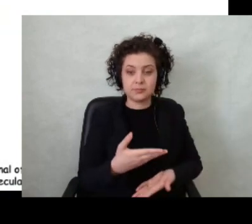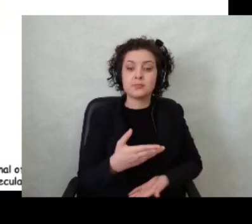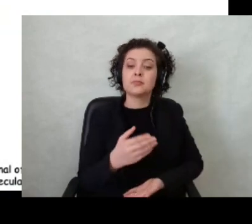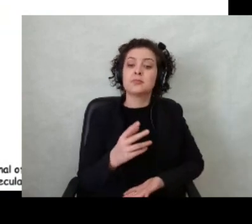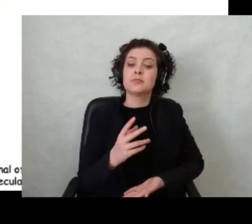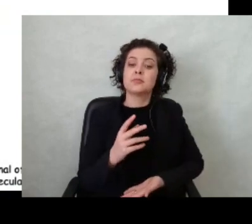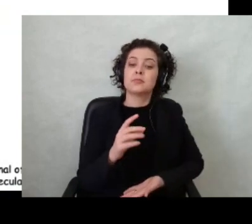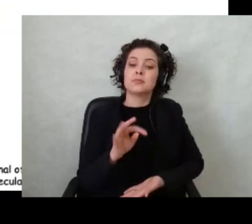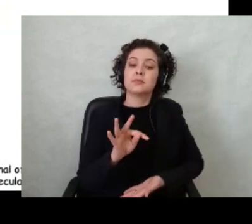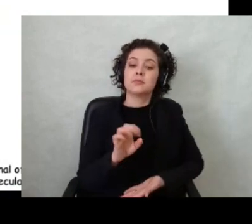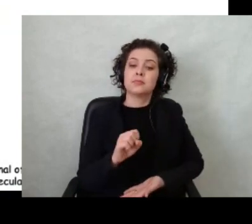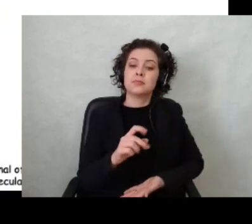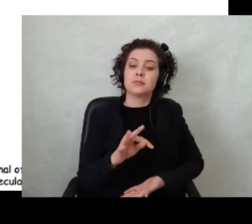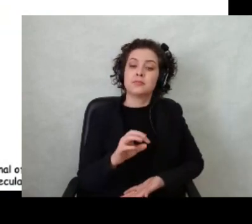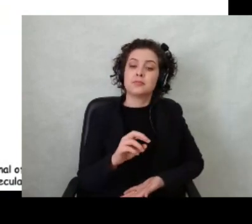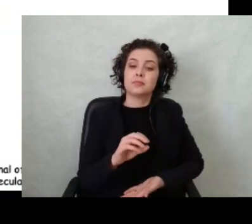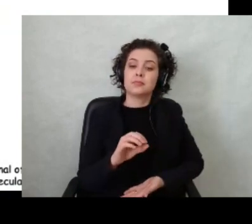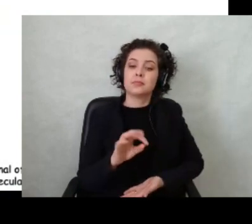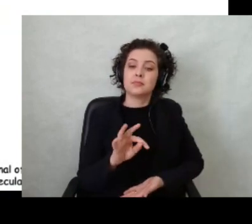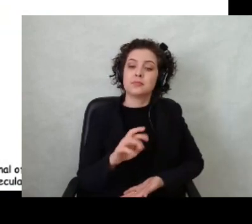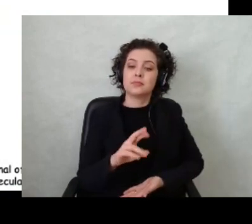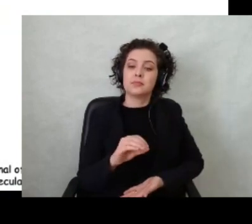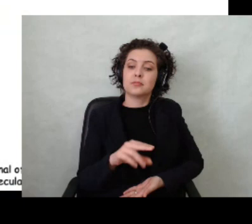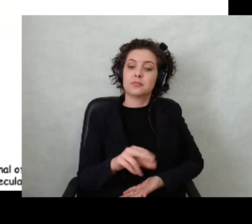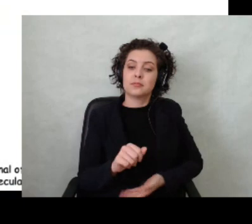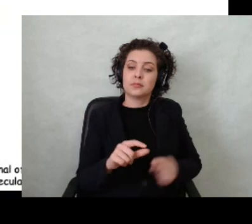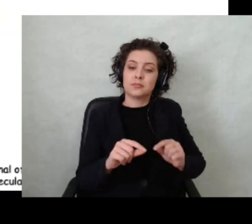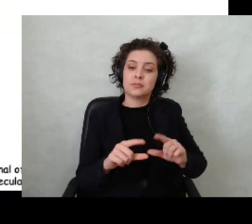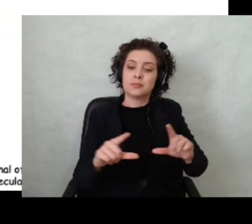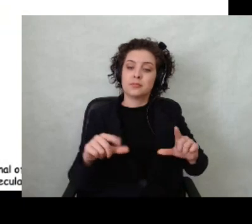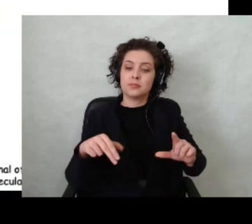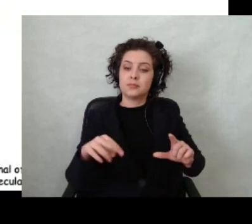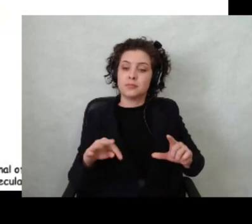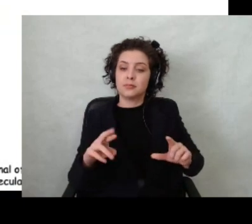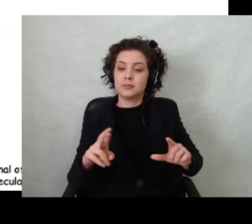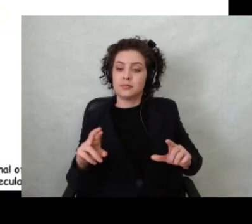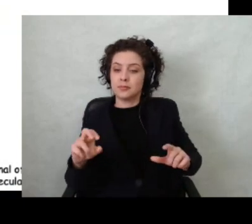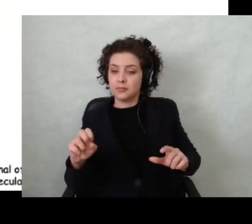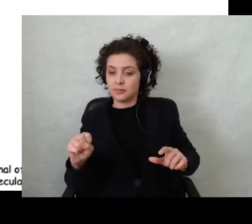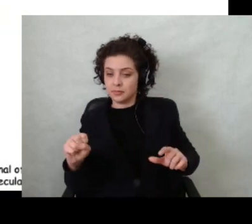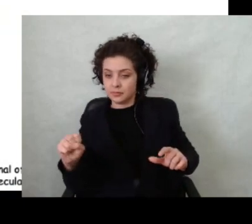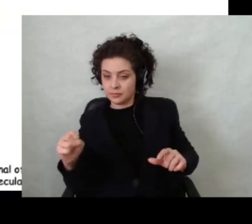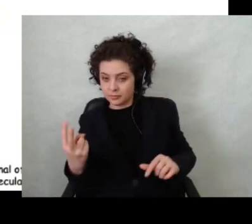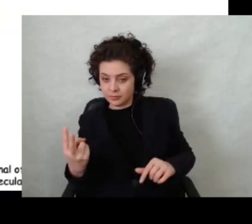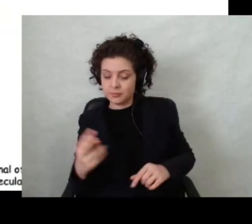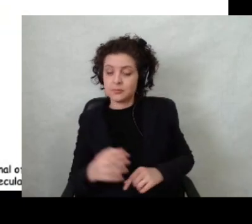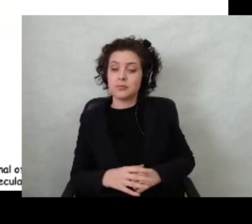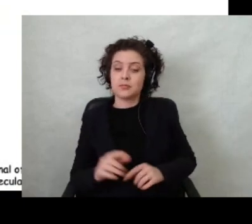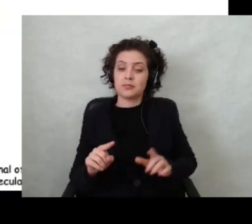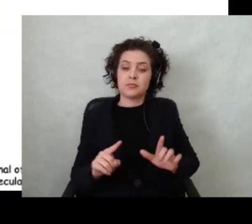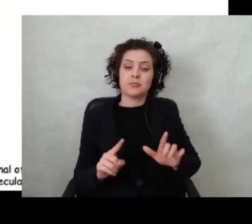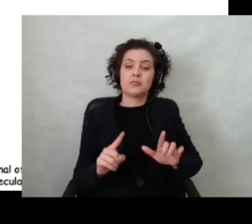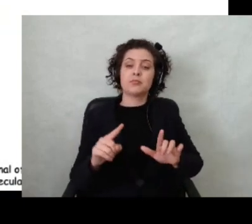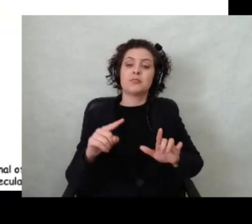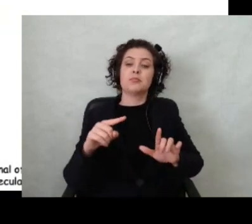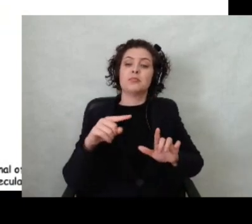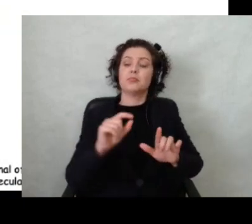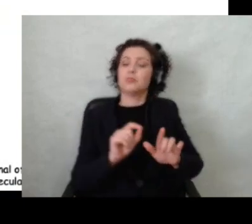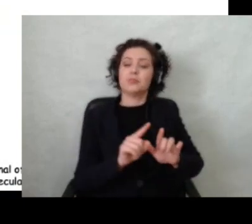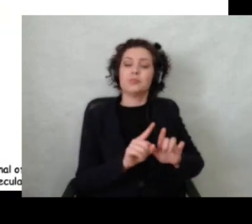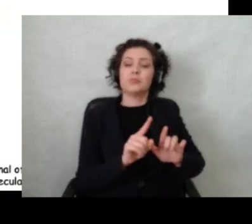um aumento da TMP-RSS2, mostrando um possível ali efeito, né, do estrógeno e também